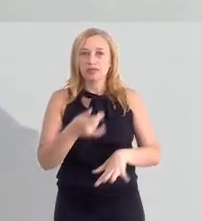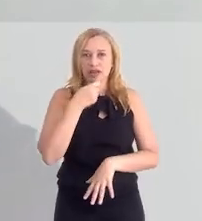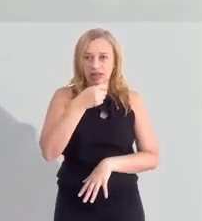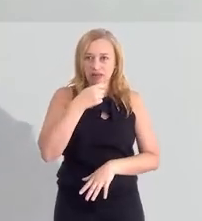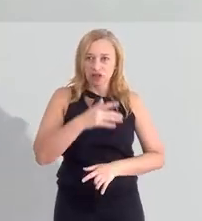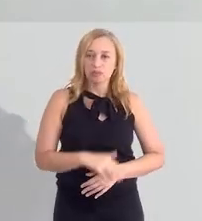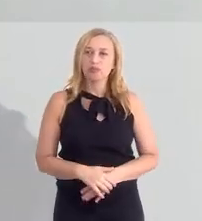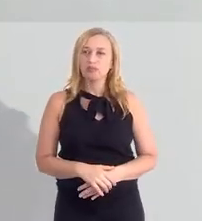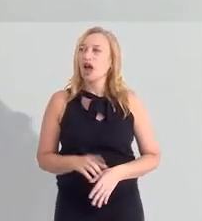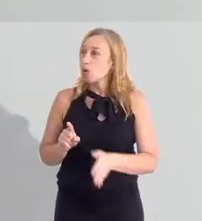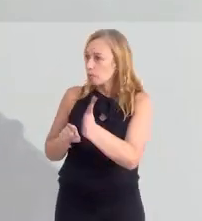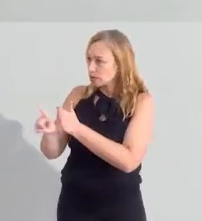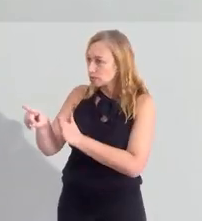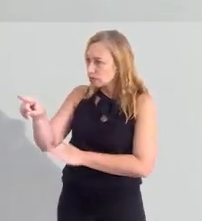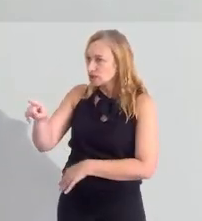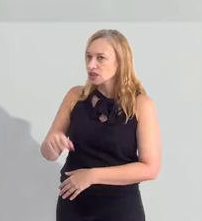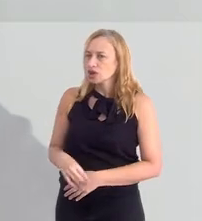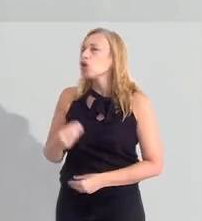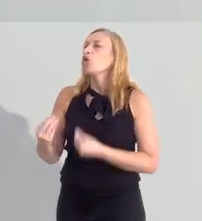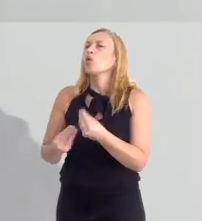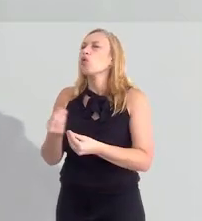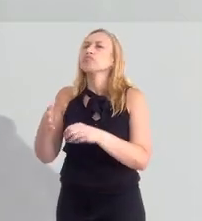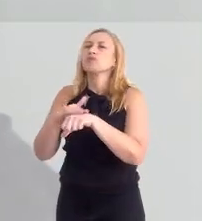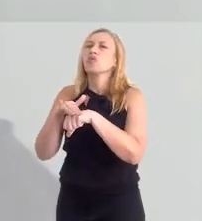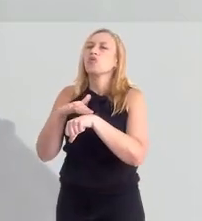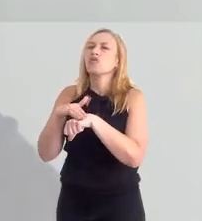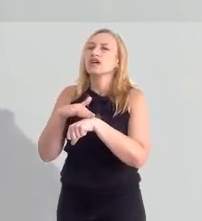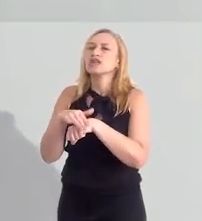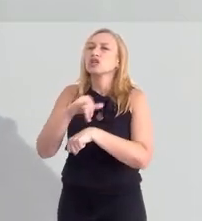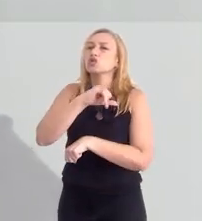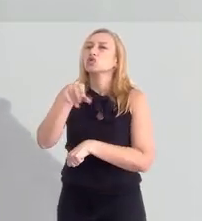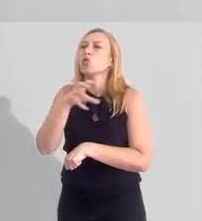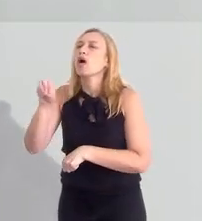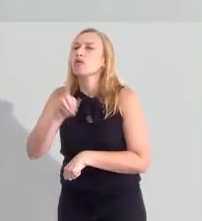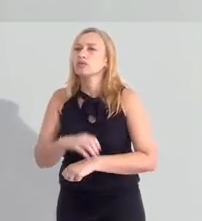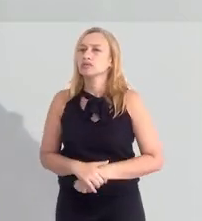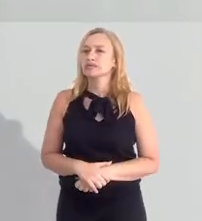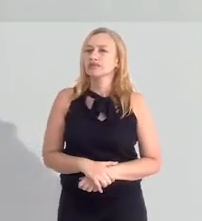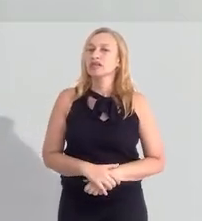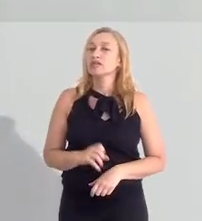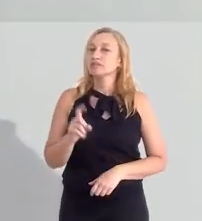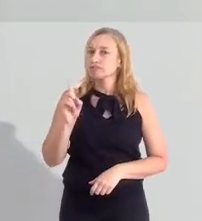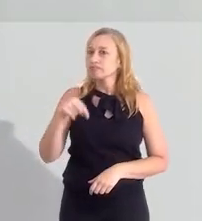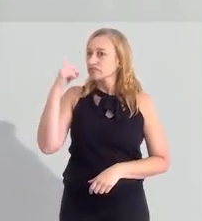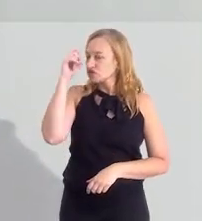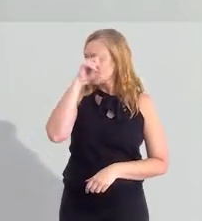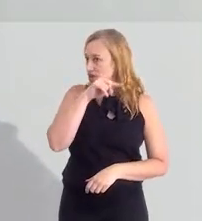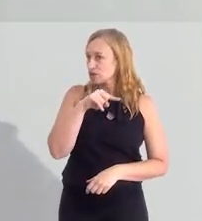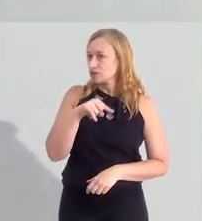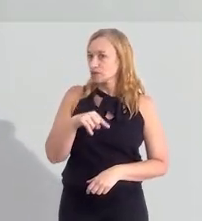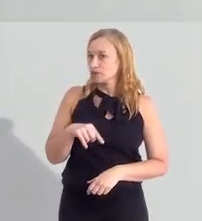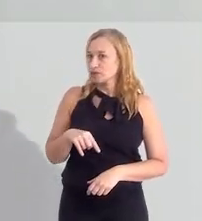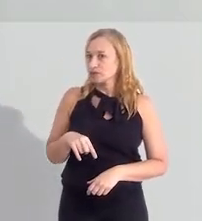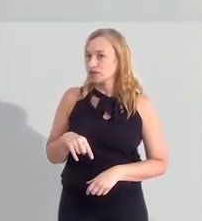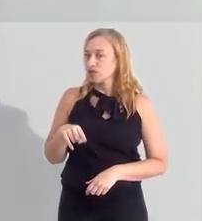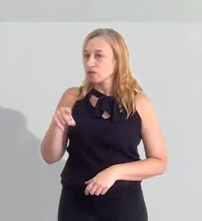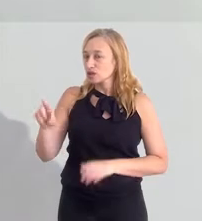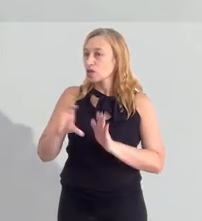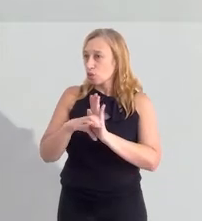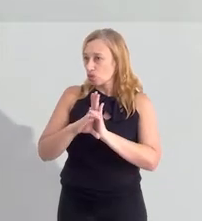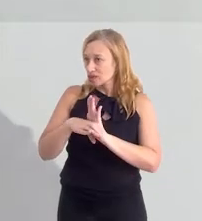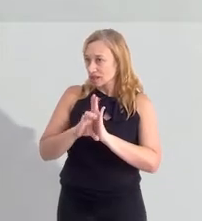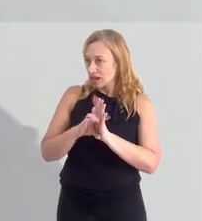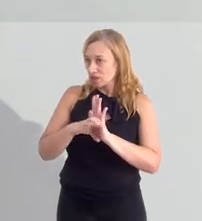entrevista e alguém pergunta para você: como foi a conversa com o professor João? Eu acho que é muito difícil que você responda com